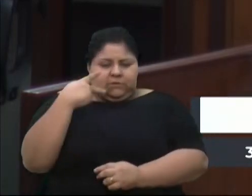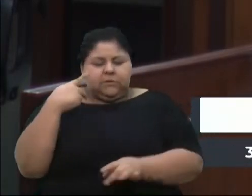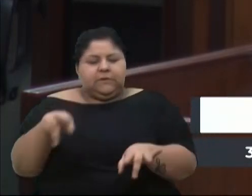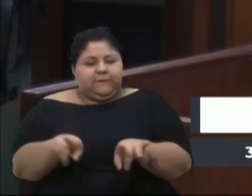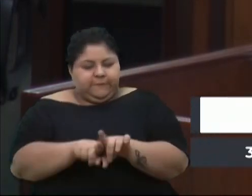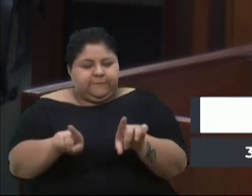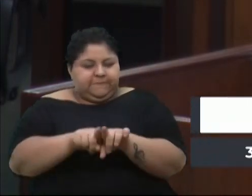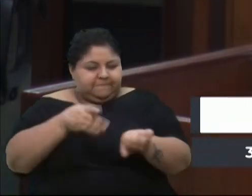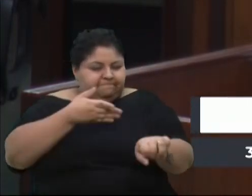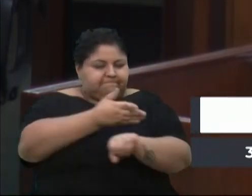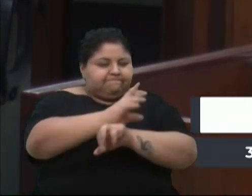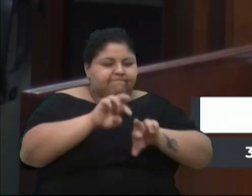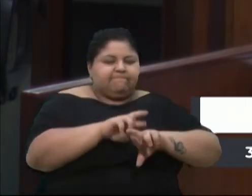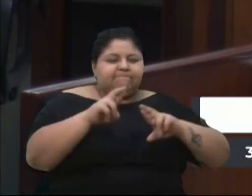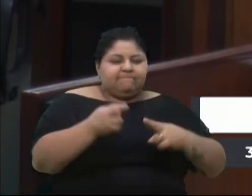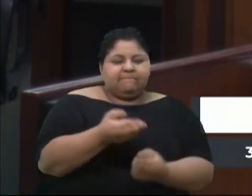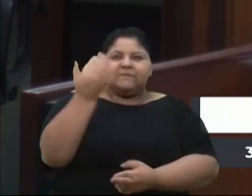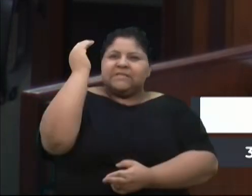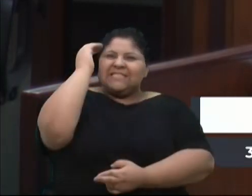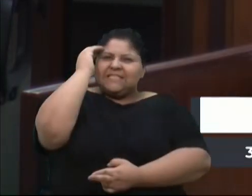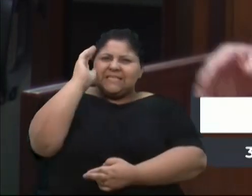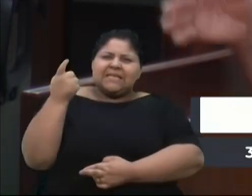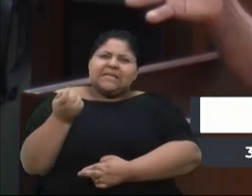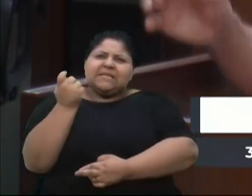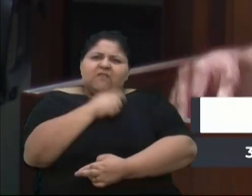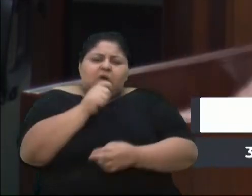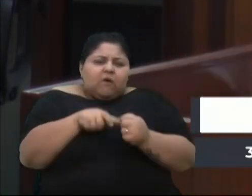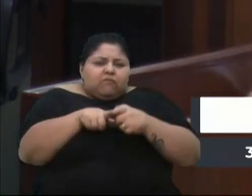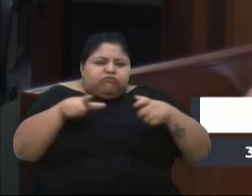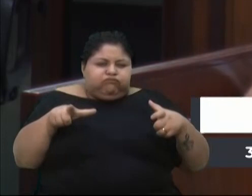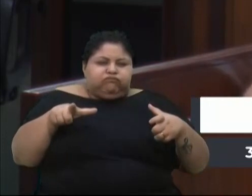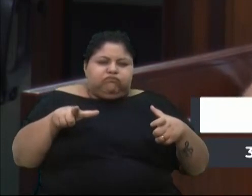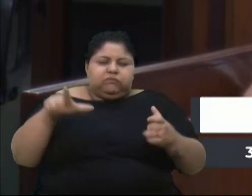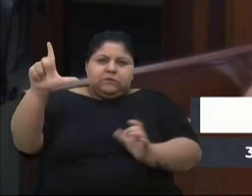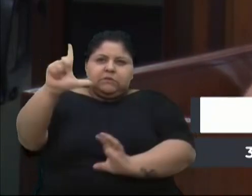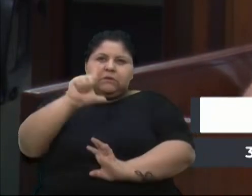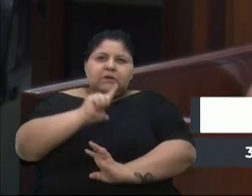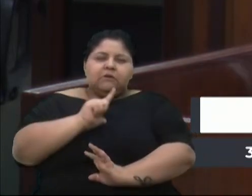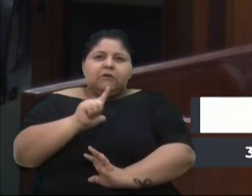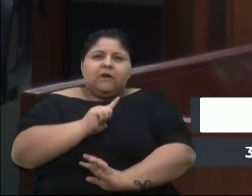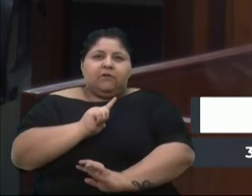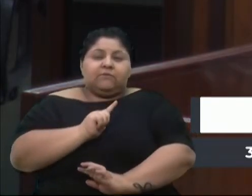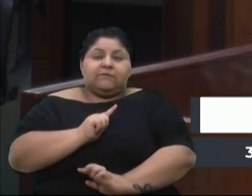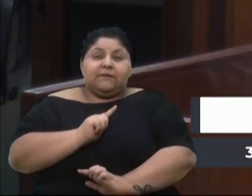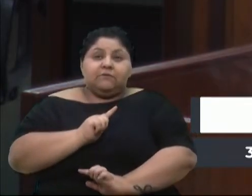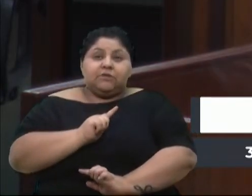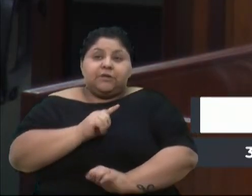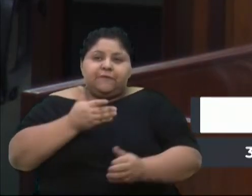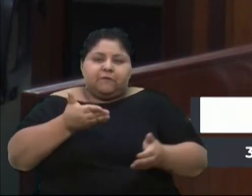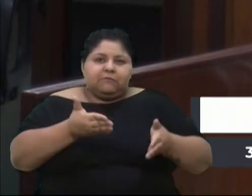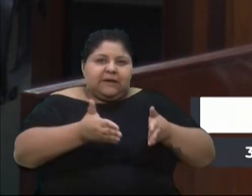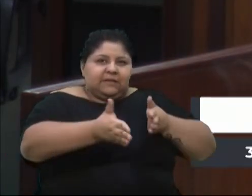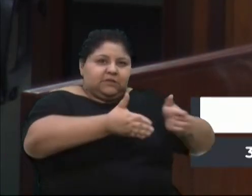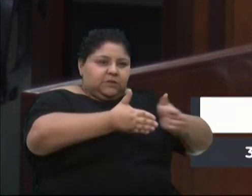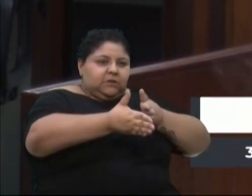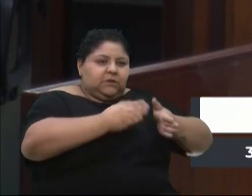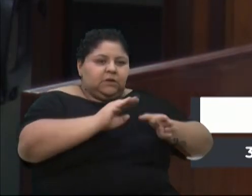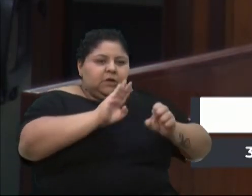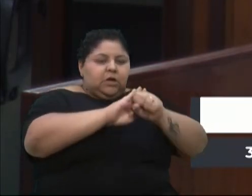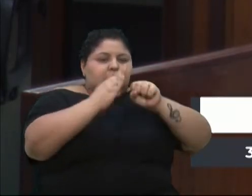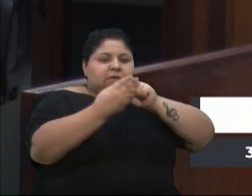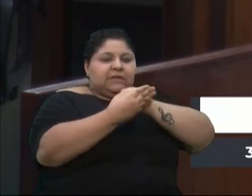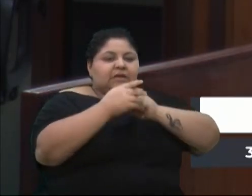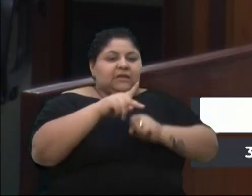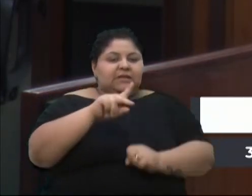das reuniões, sabendo dessa necessidade grande que tinha ali, esse novo acesso do bairro Planalto. Então,